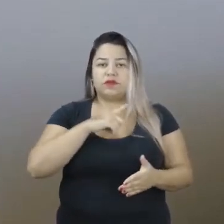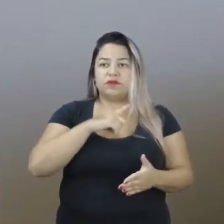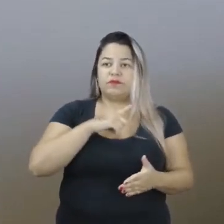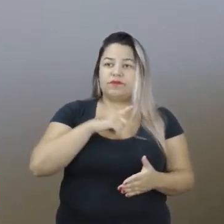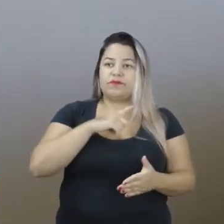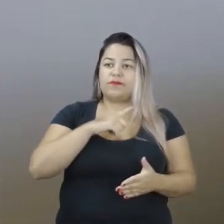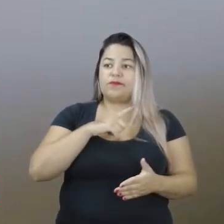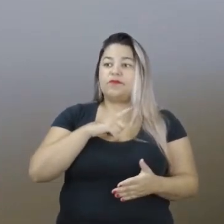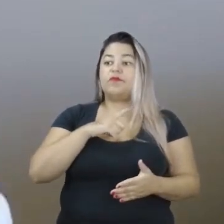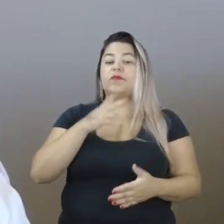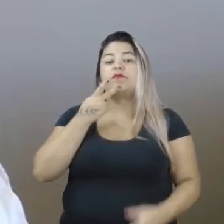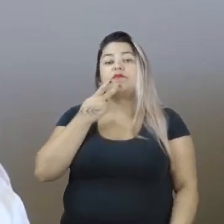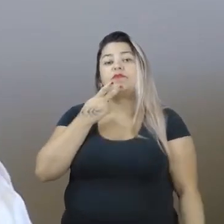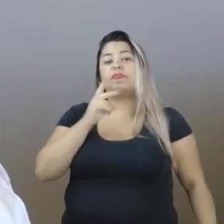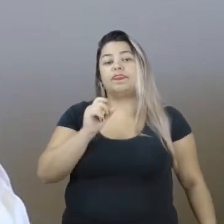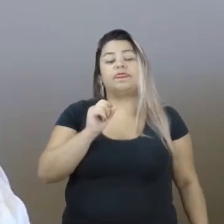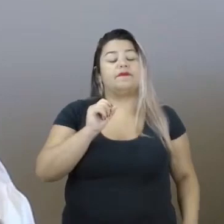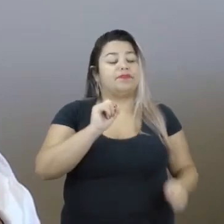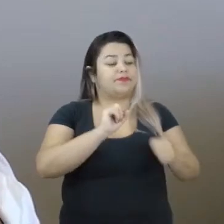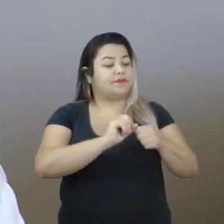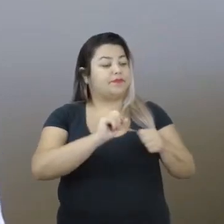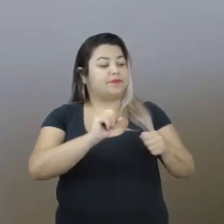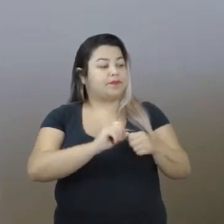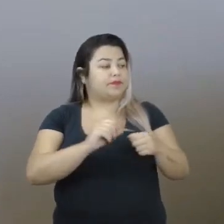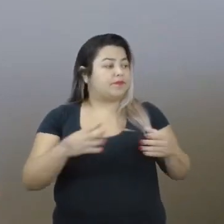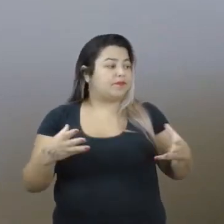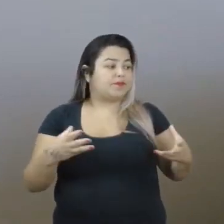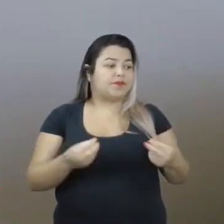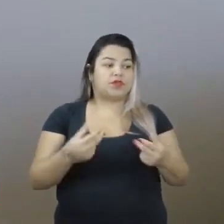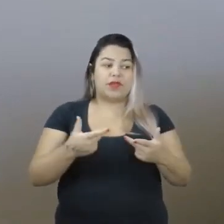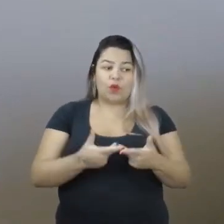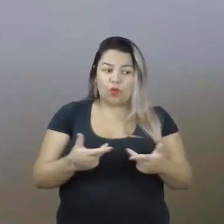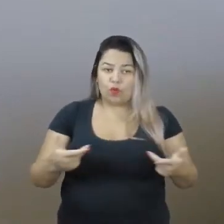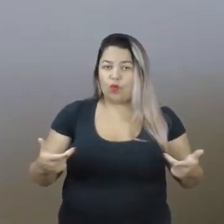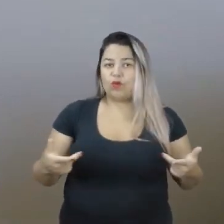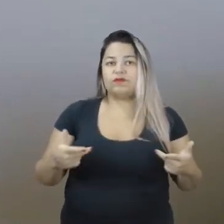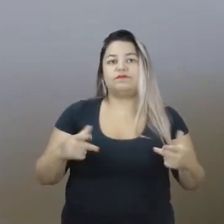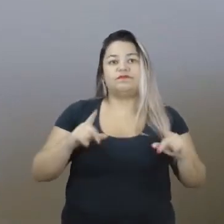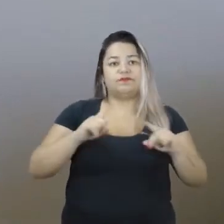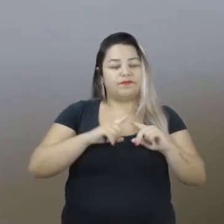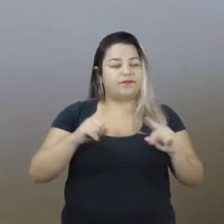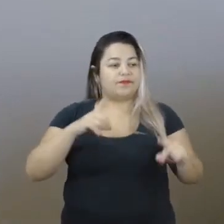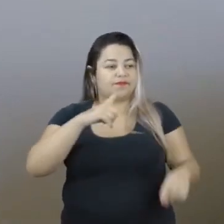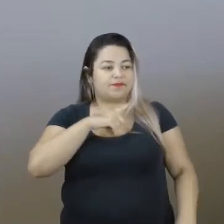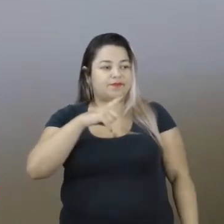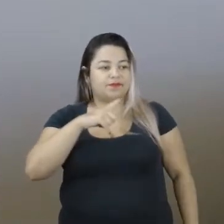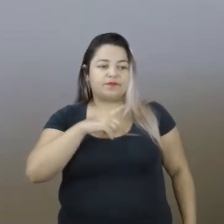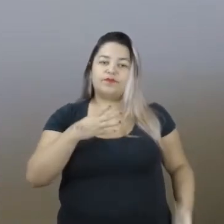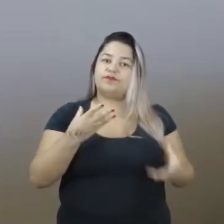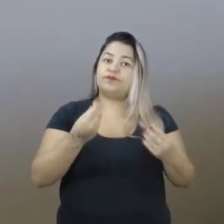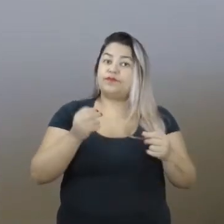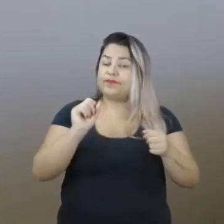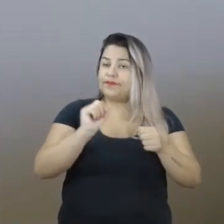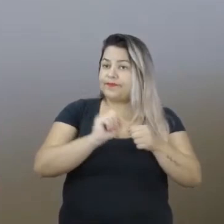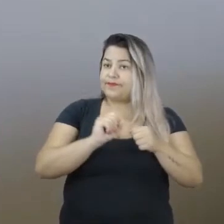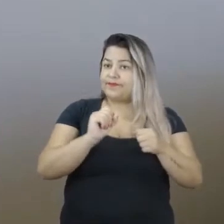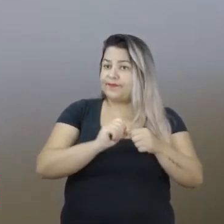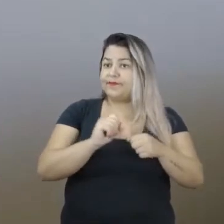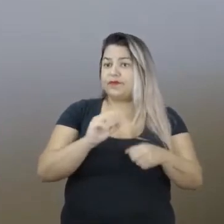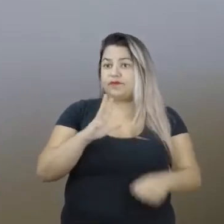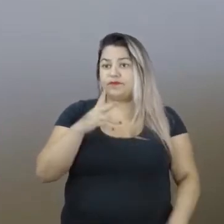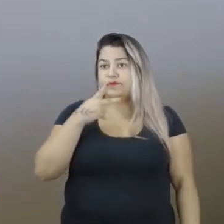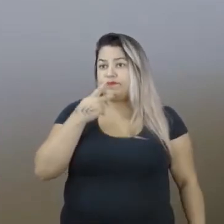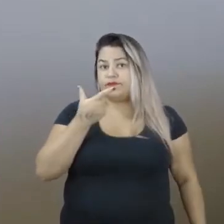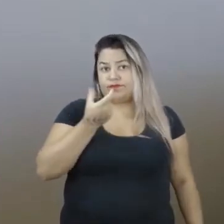aqui, fizemos muita coisa, né? Mas temos muito por fazer. Cota eu já citei, 20